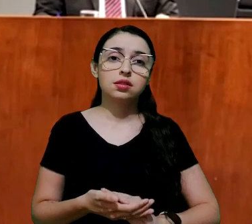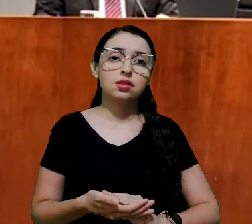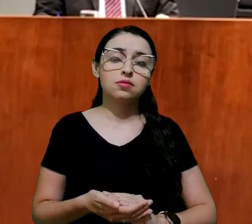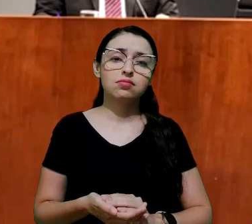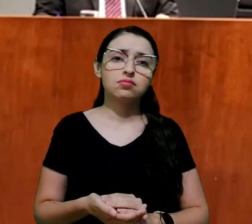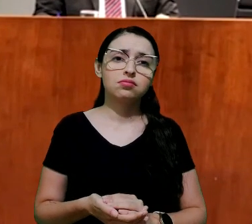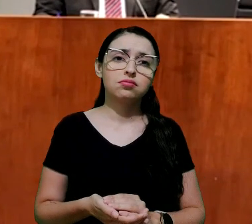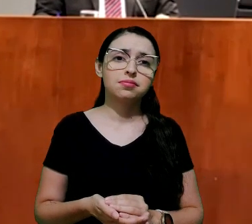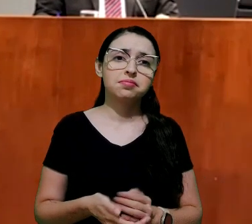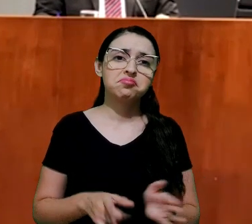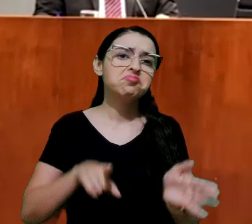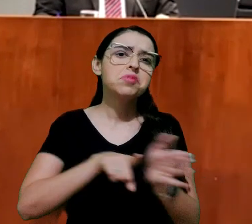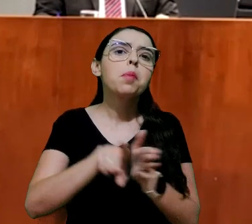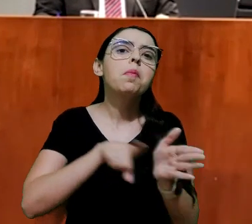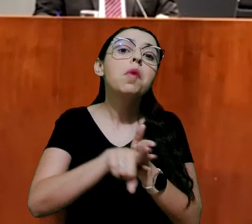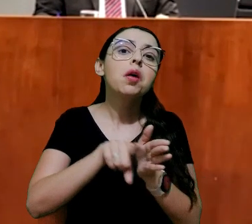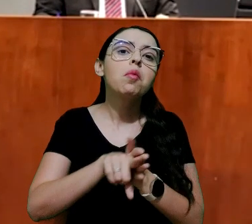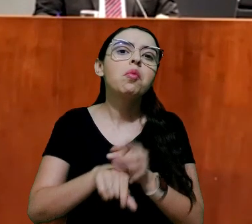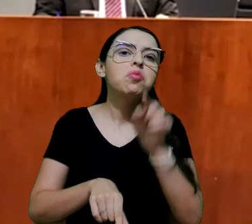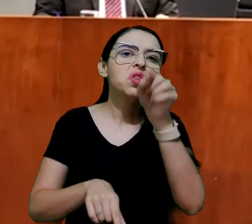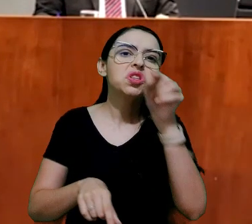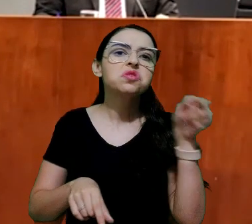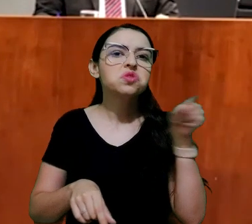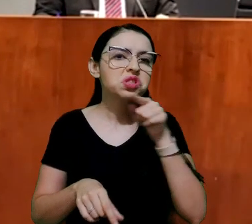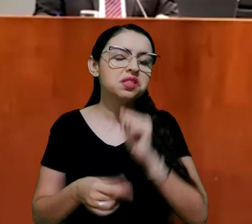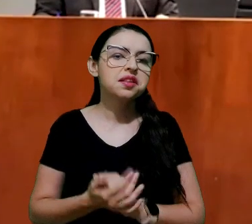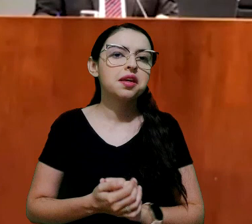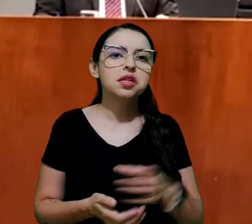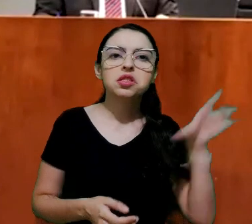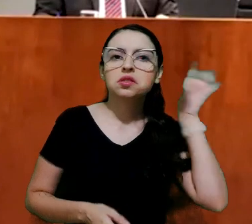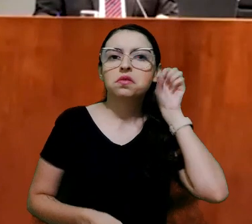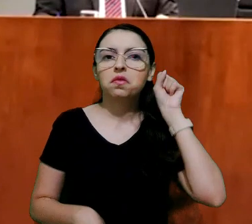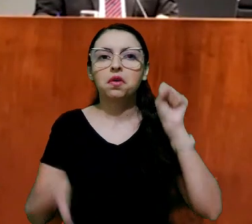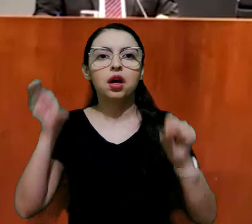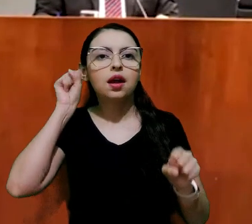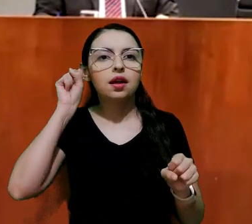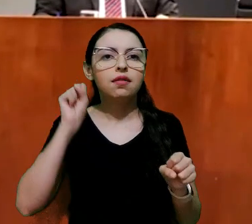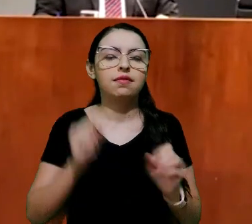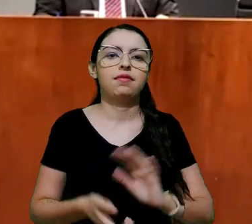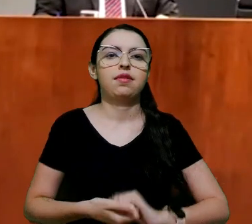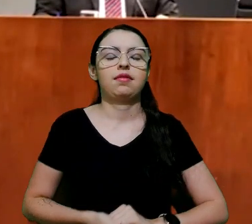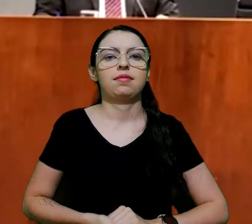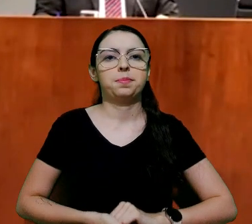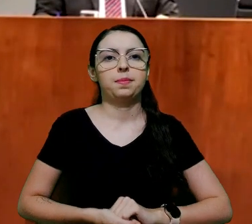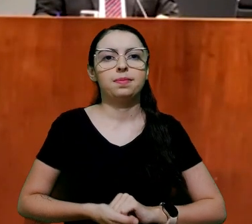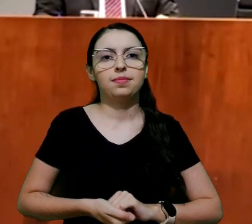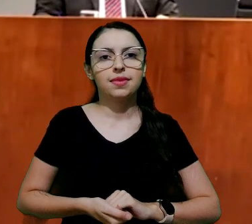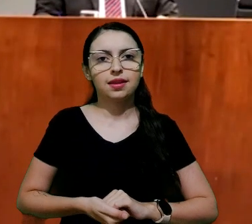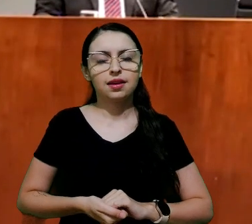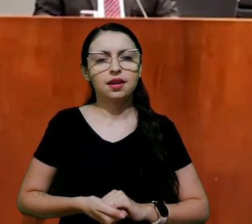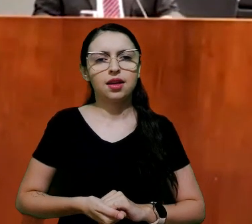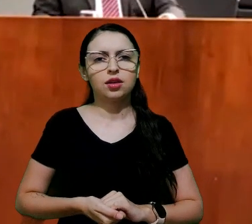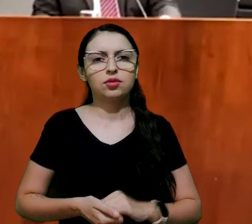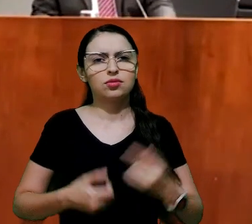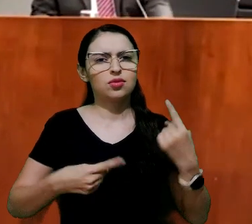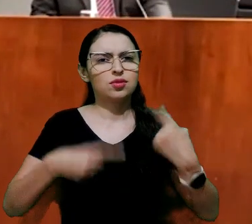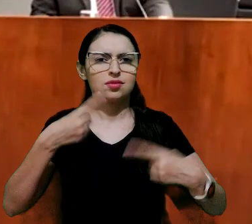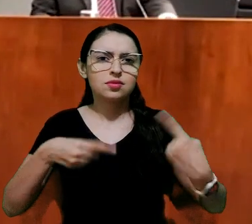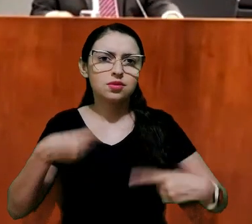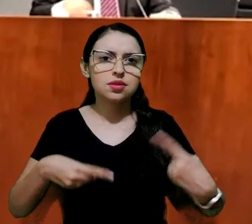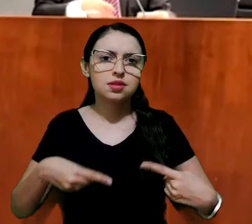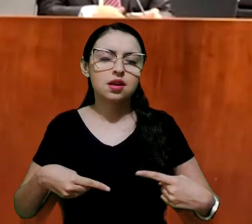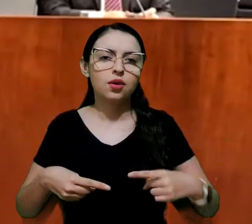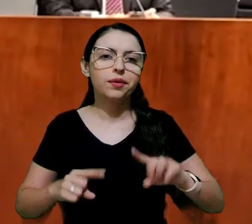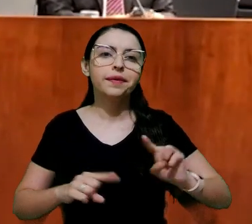provoco os senhores que nos ouvem para a discussão que naturalmente terá sequência